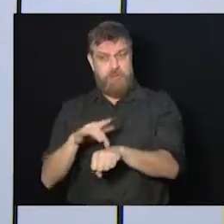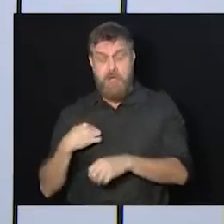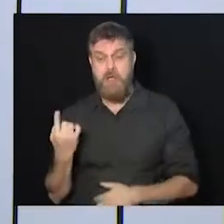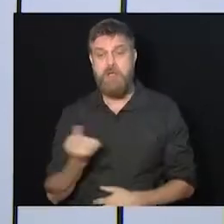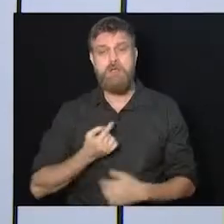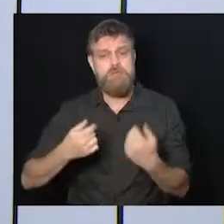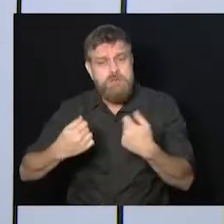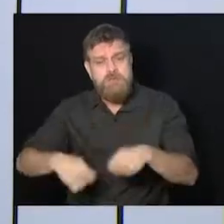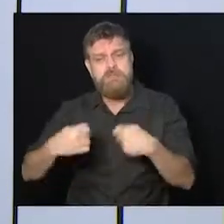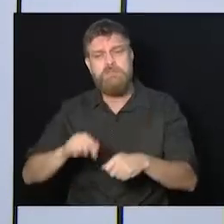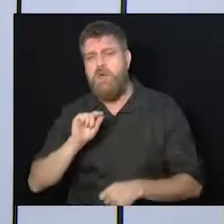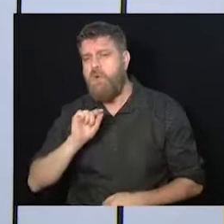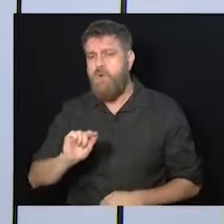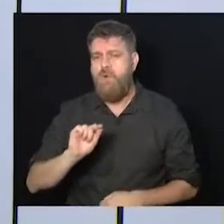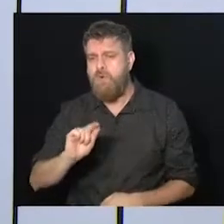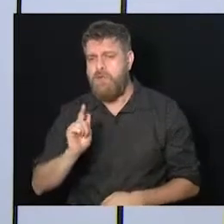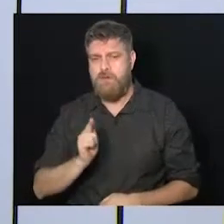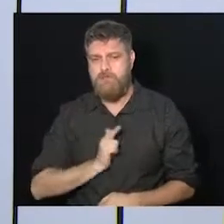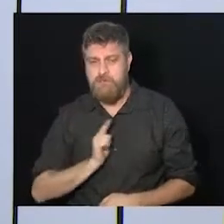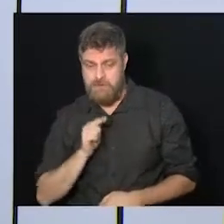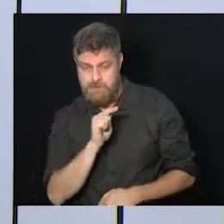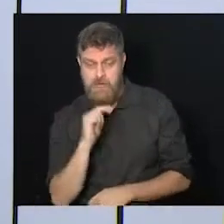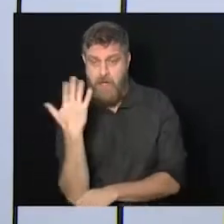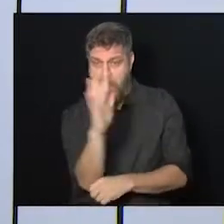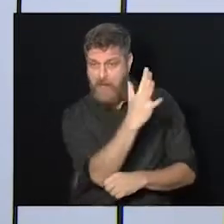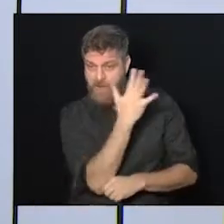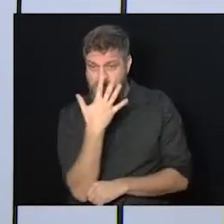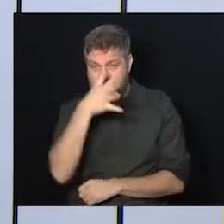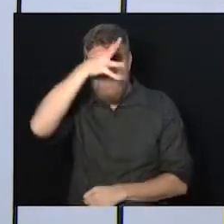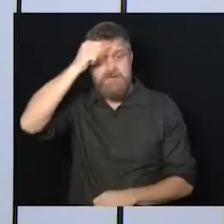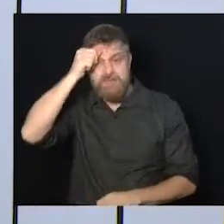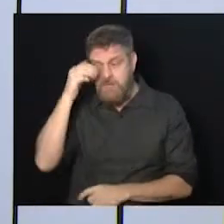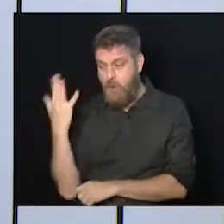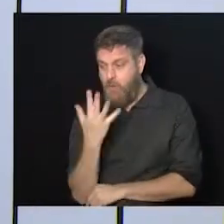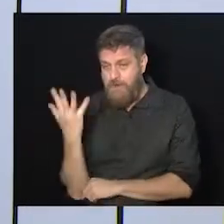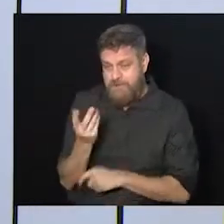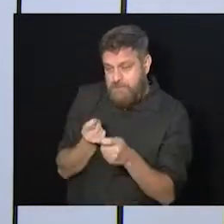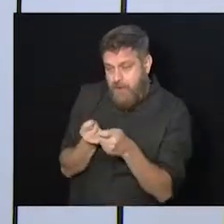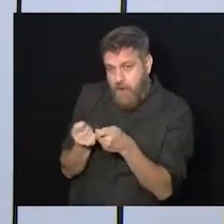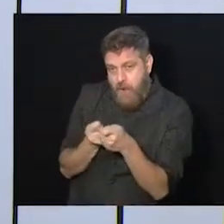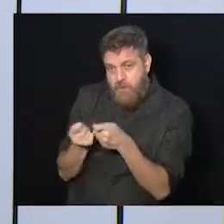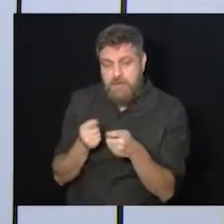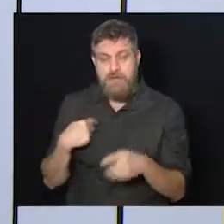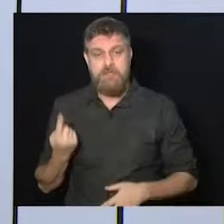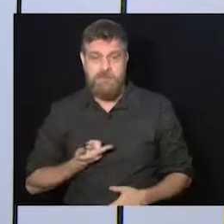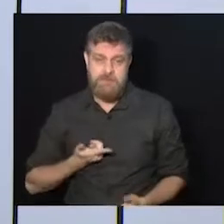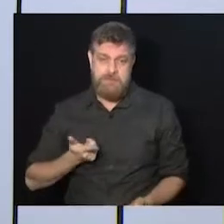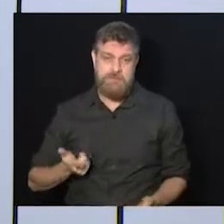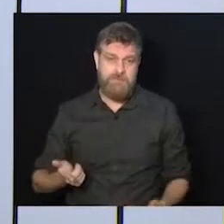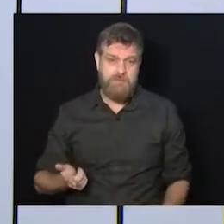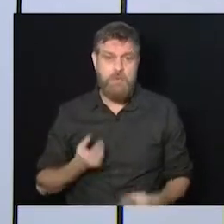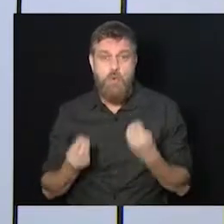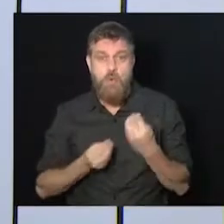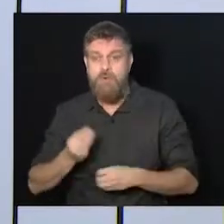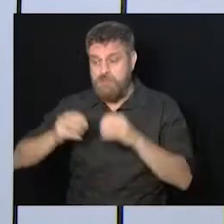dependemos dessa função, de uma das funções da floresta amazônica, como regulação do clima, inclusive para poder mandar